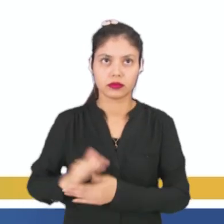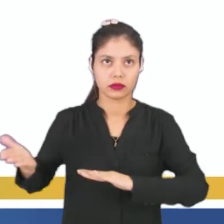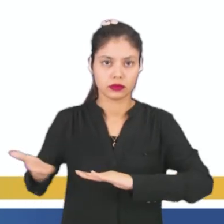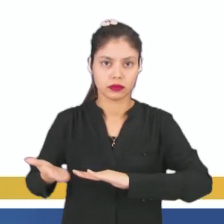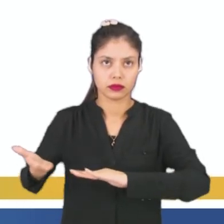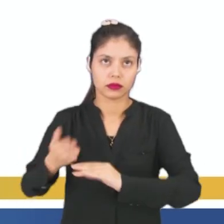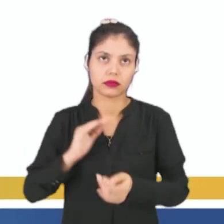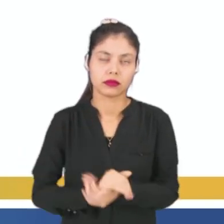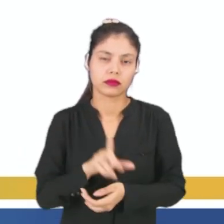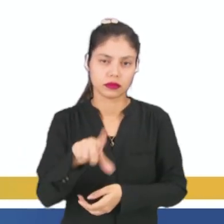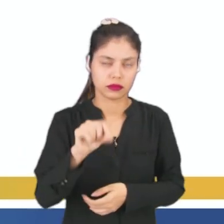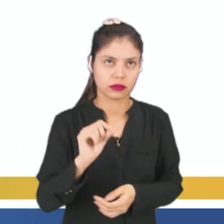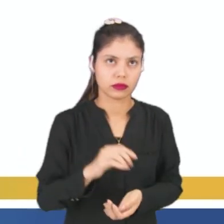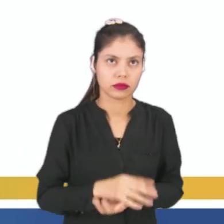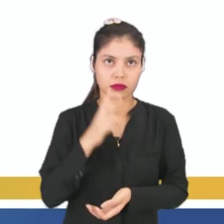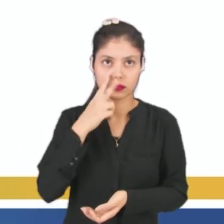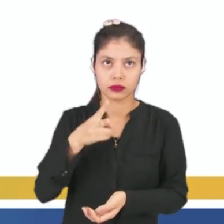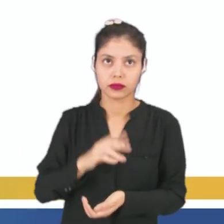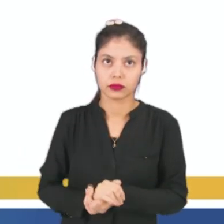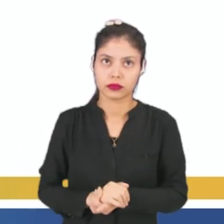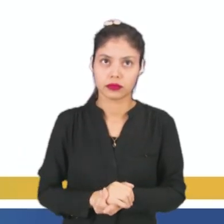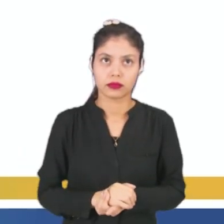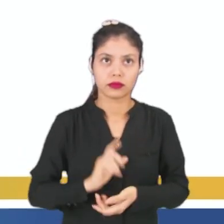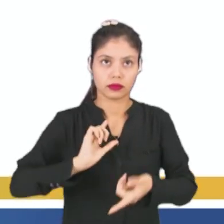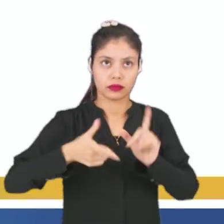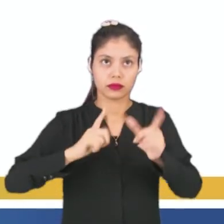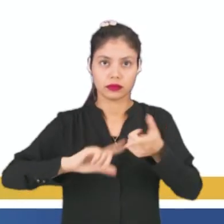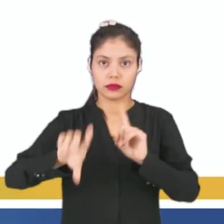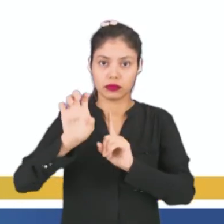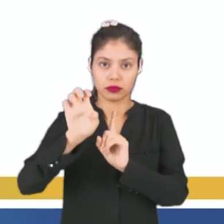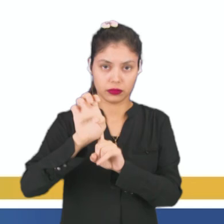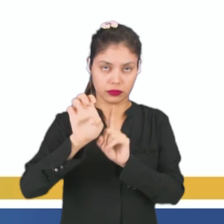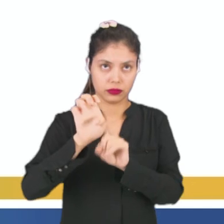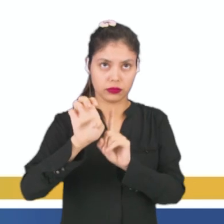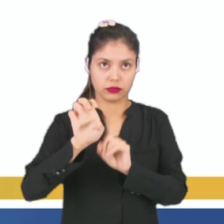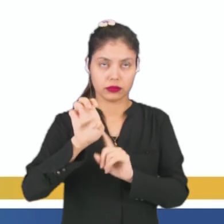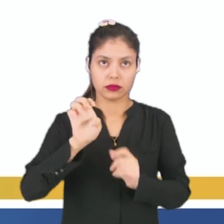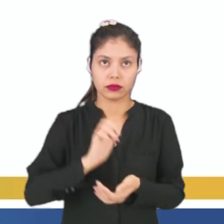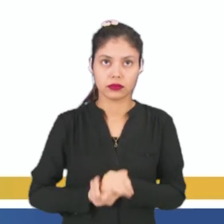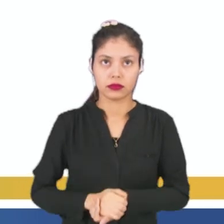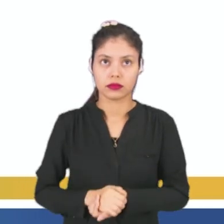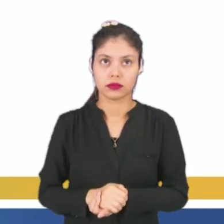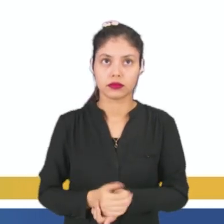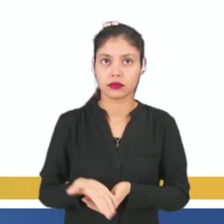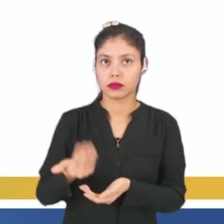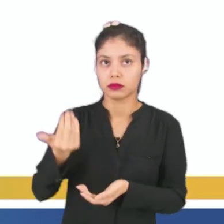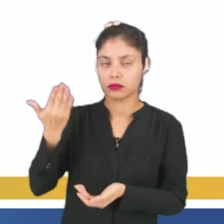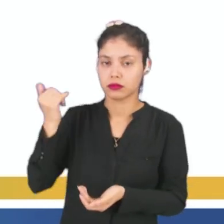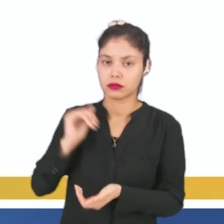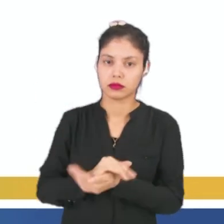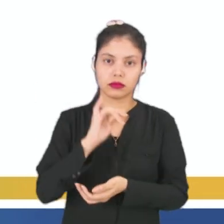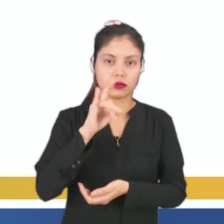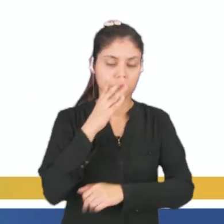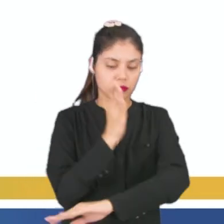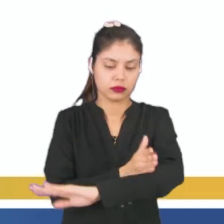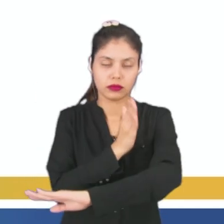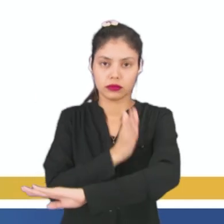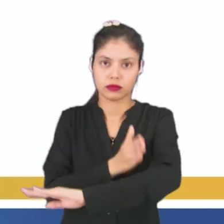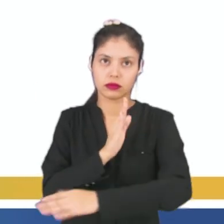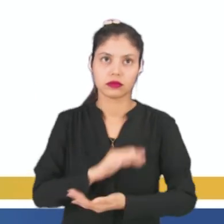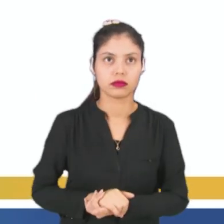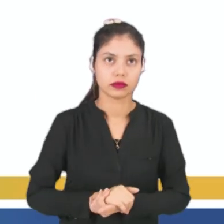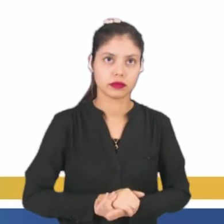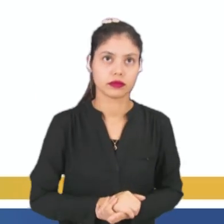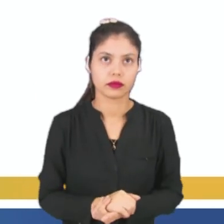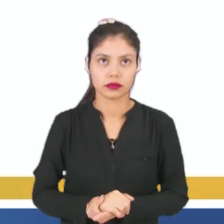resposta? Já escolheram? Vamos ver? É a letra E. Antiguidade e Idade Média.